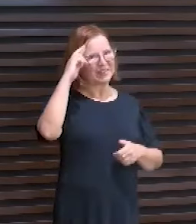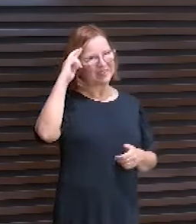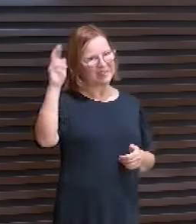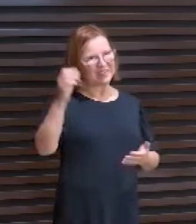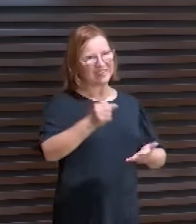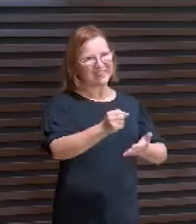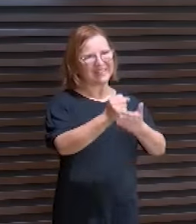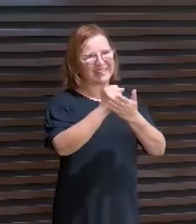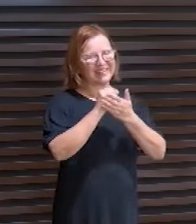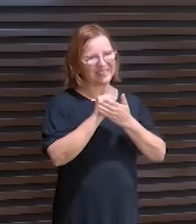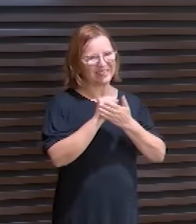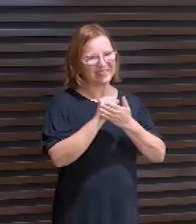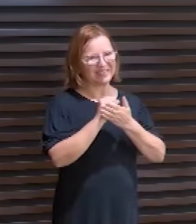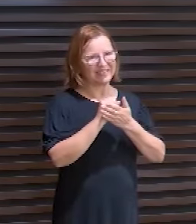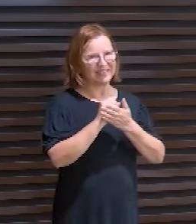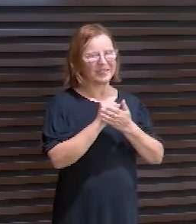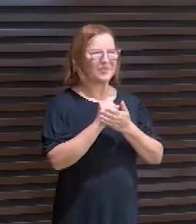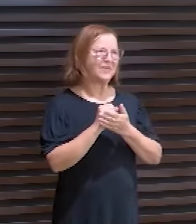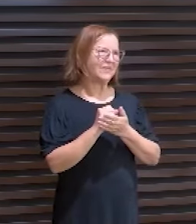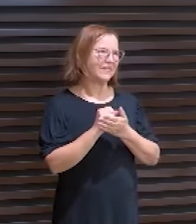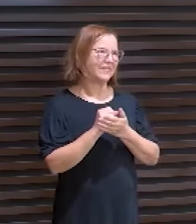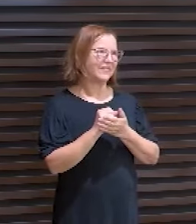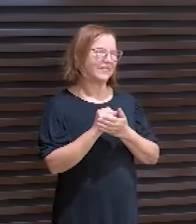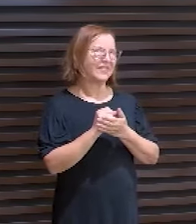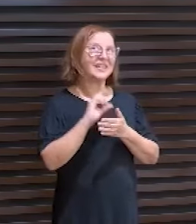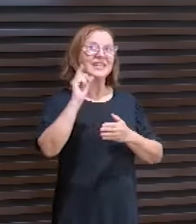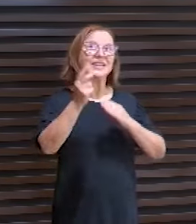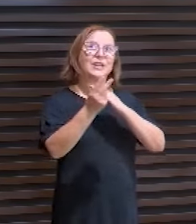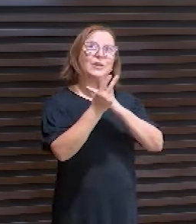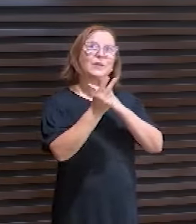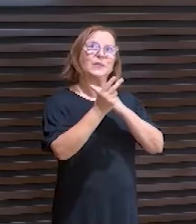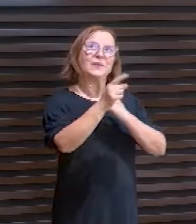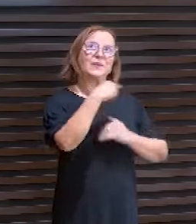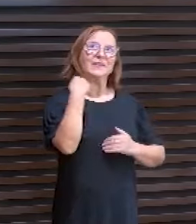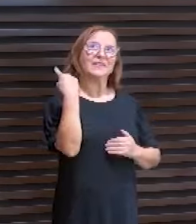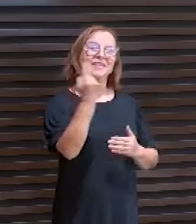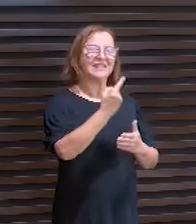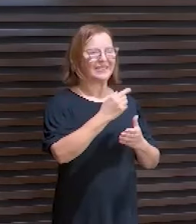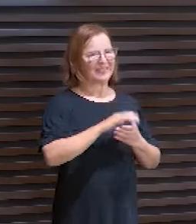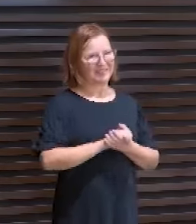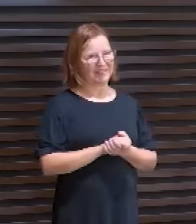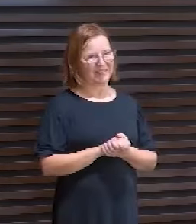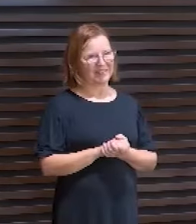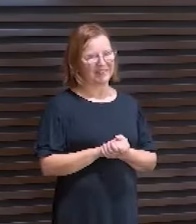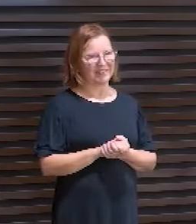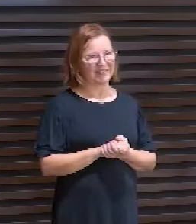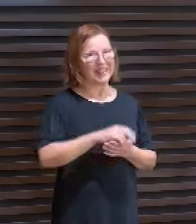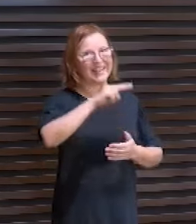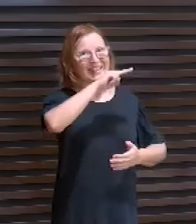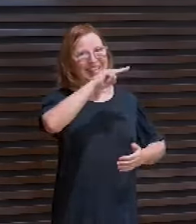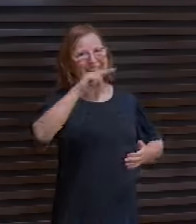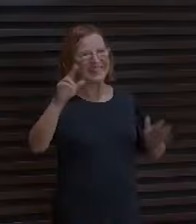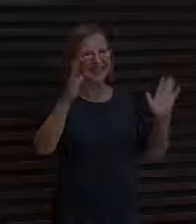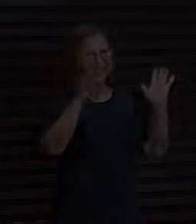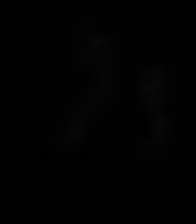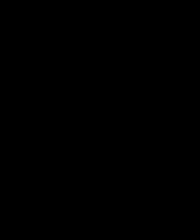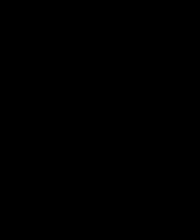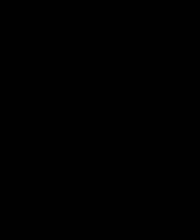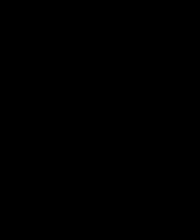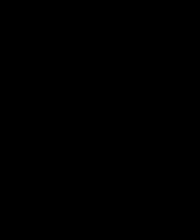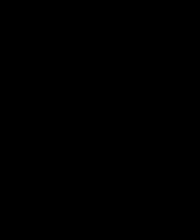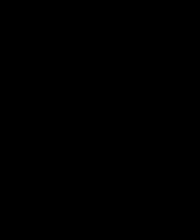socorro e que ele cuide dos nossos relacionamentos Amém em nome de Jesus